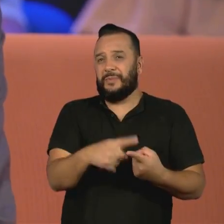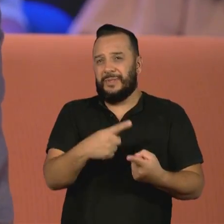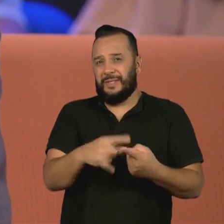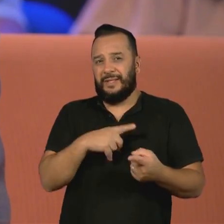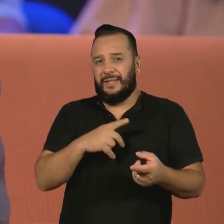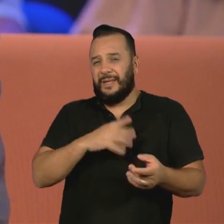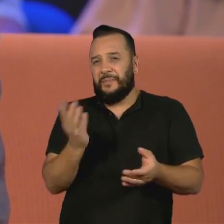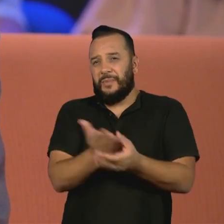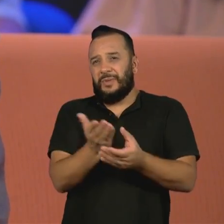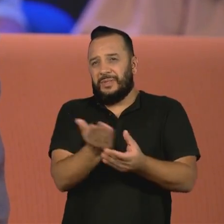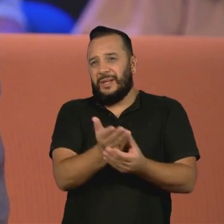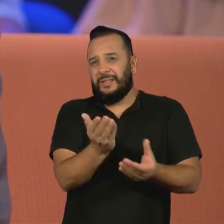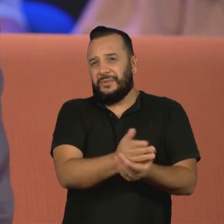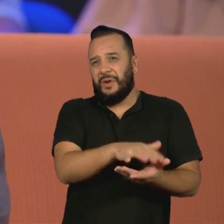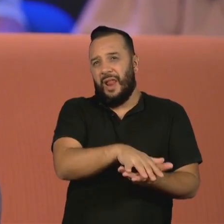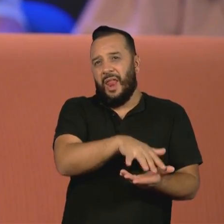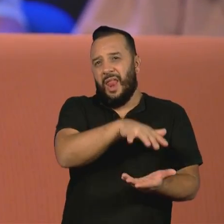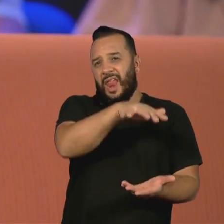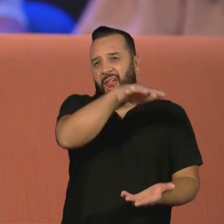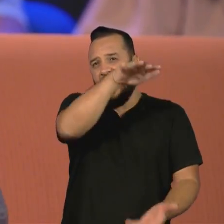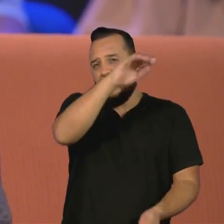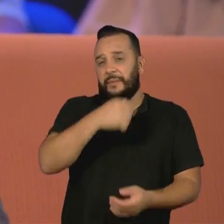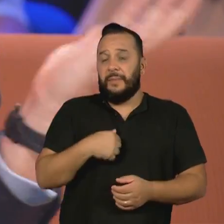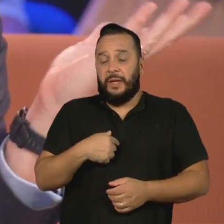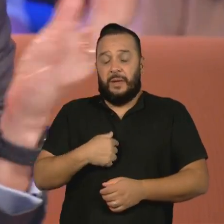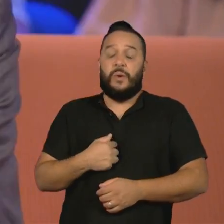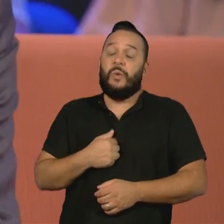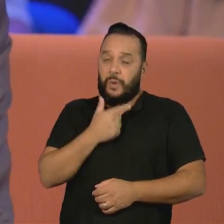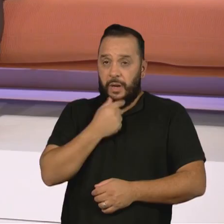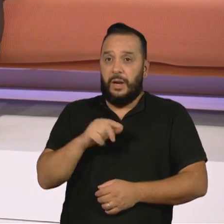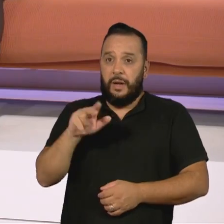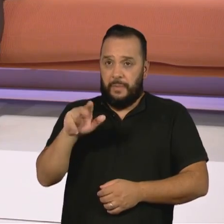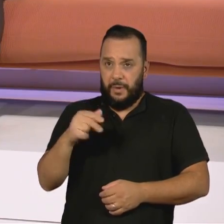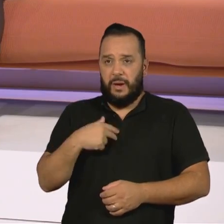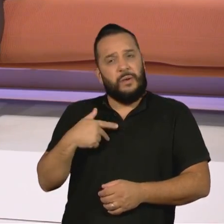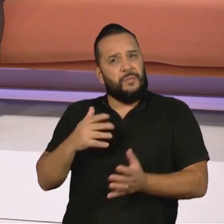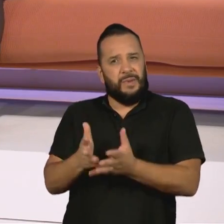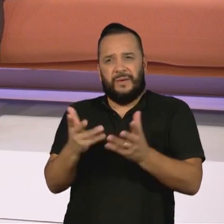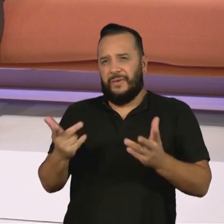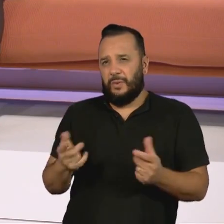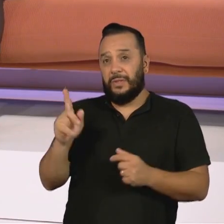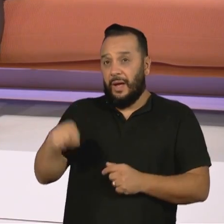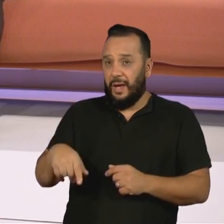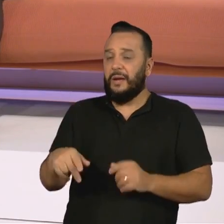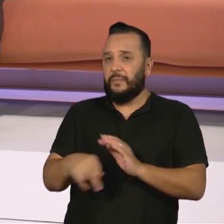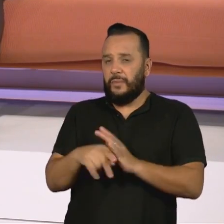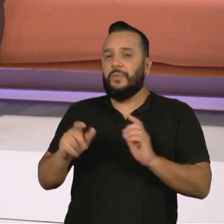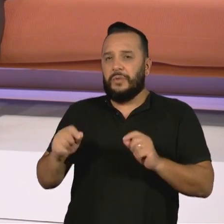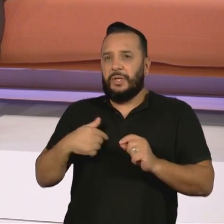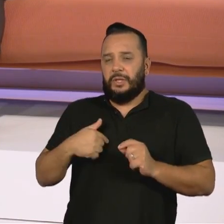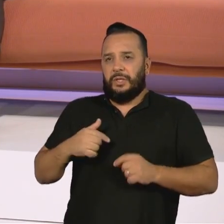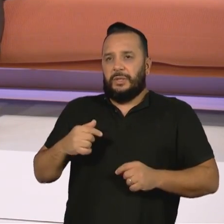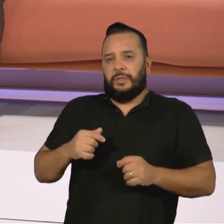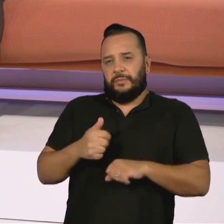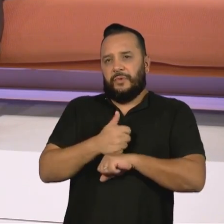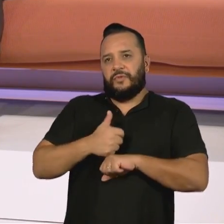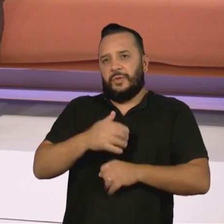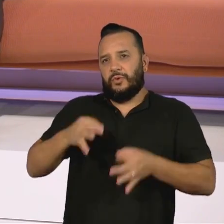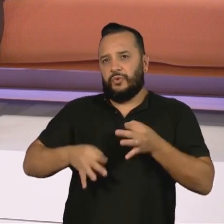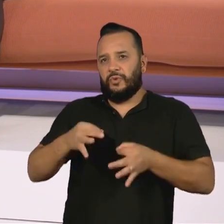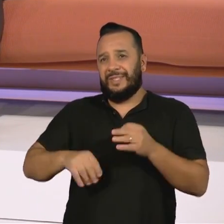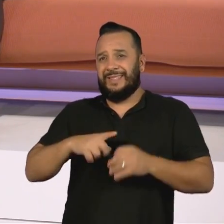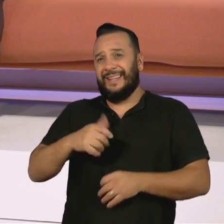muitas causas. Esse meu irmão, que é maravilhoso, é juiz, tá? Ele tem na vara dele, sei lá, 10 mil causas, um